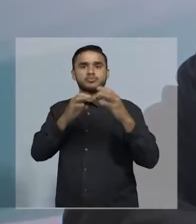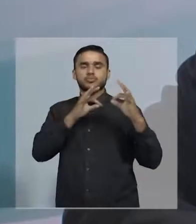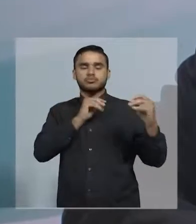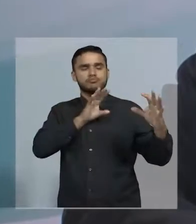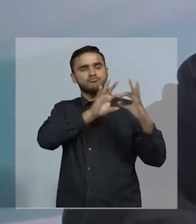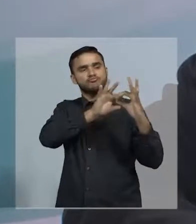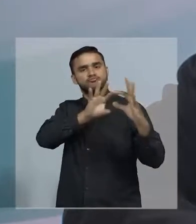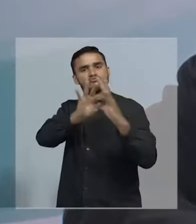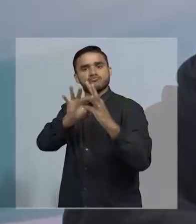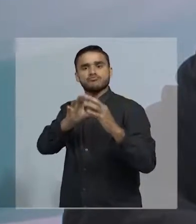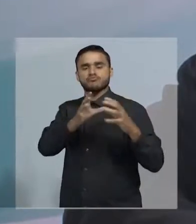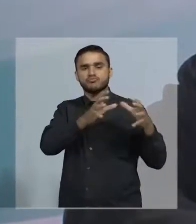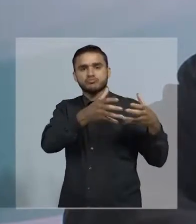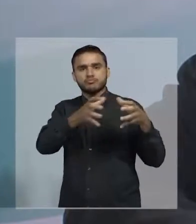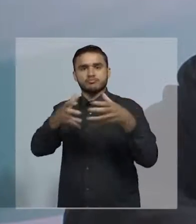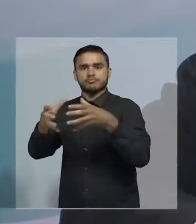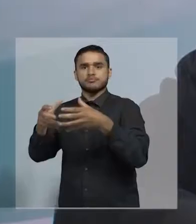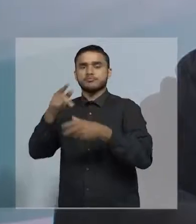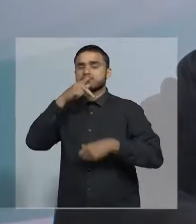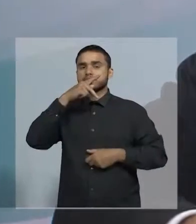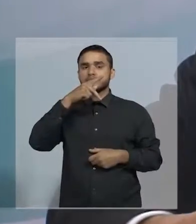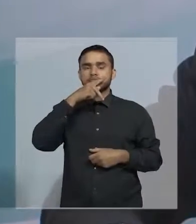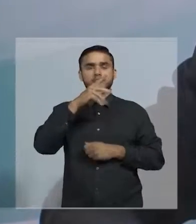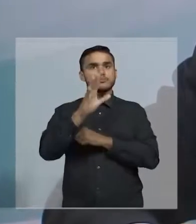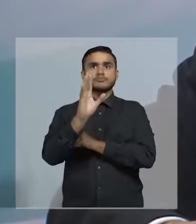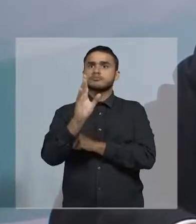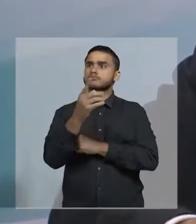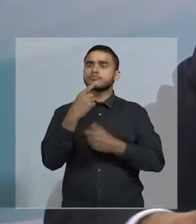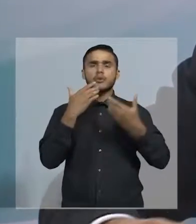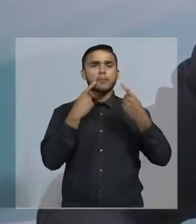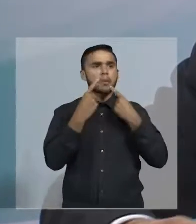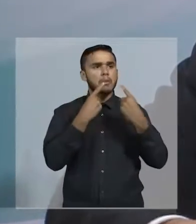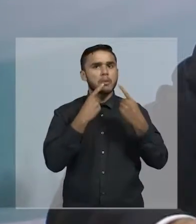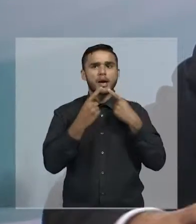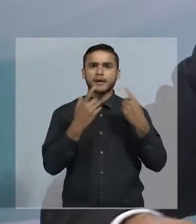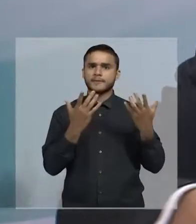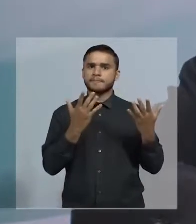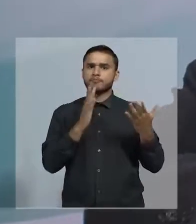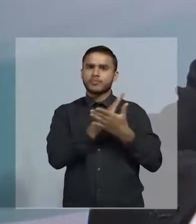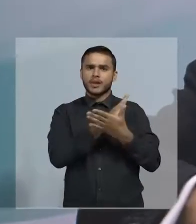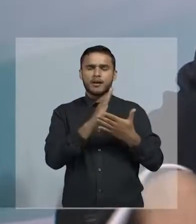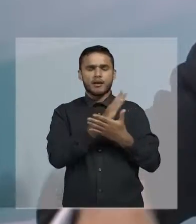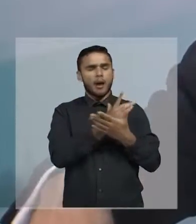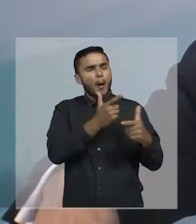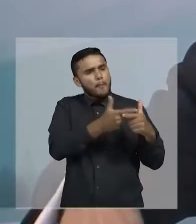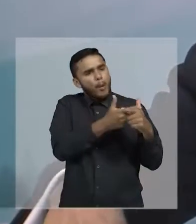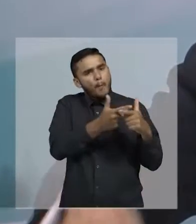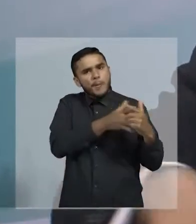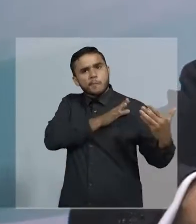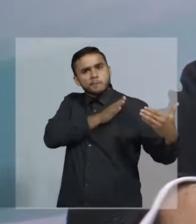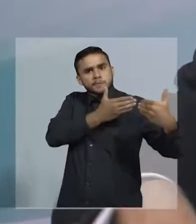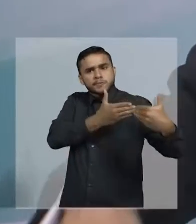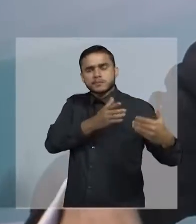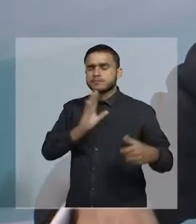de fechar a porta para o diálogo ou de deixar arestas em aberta com segmentos da política ou com